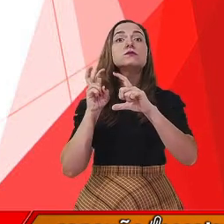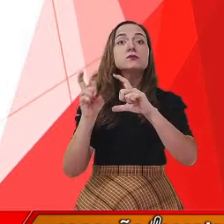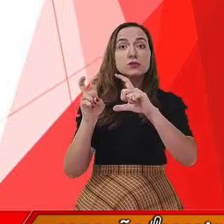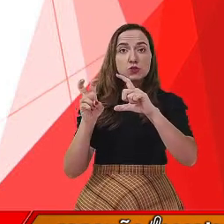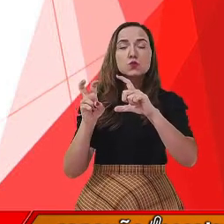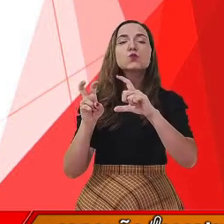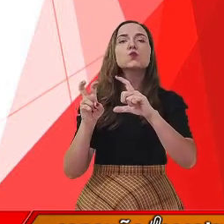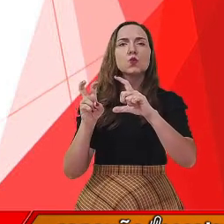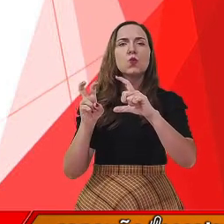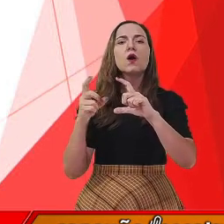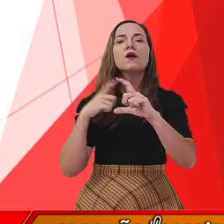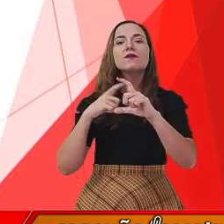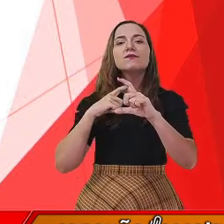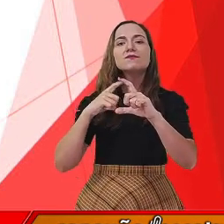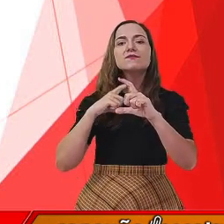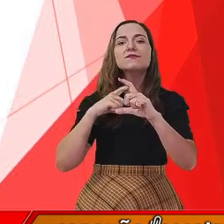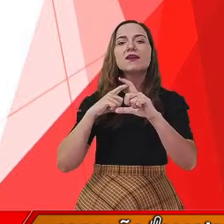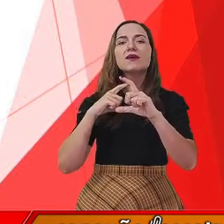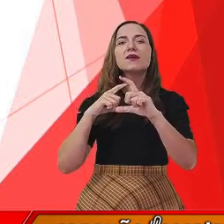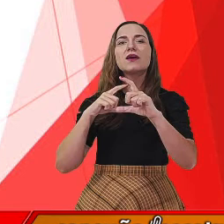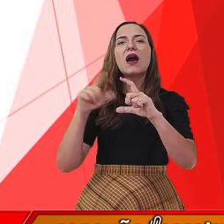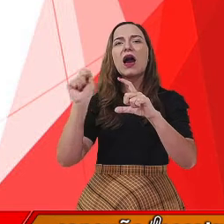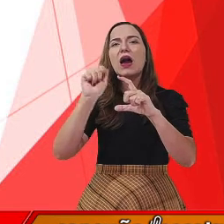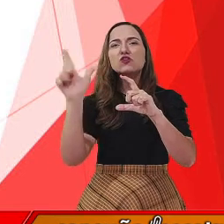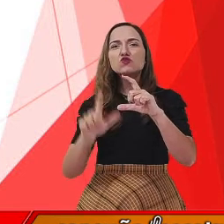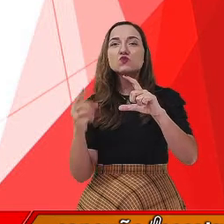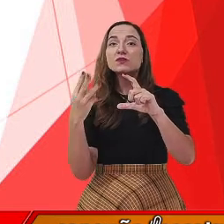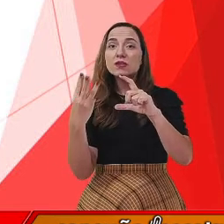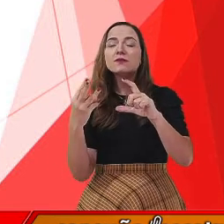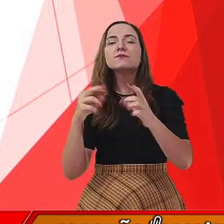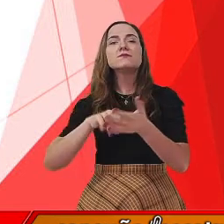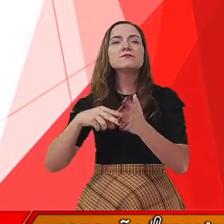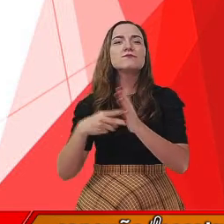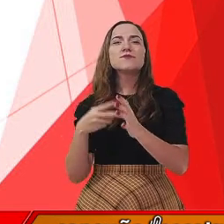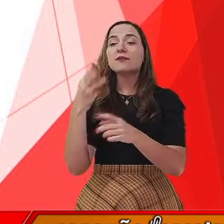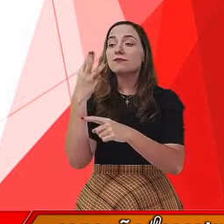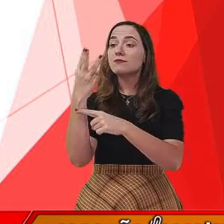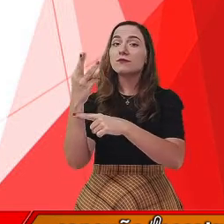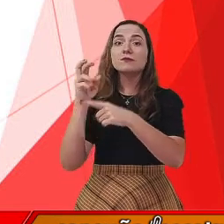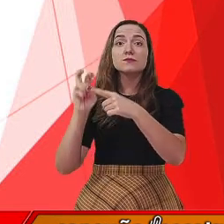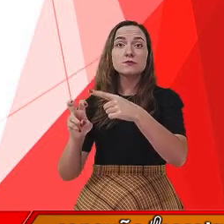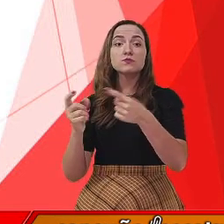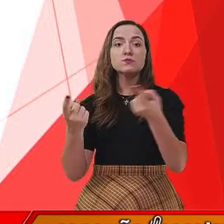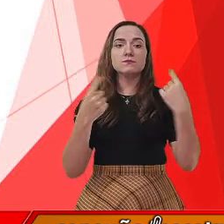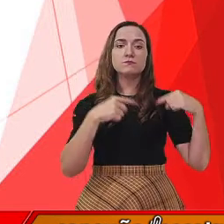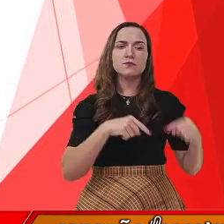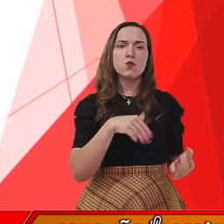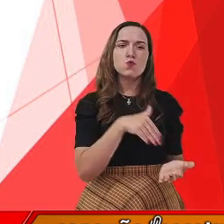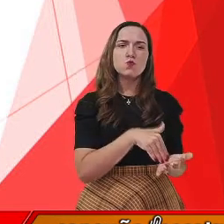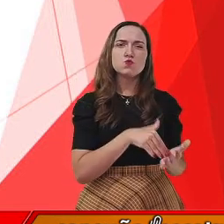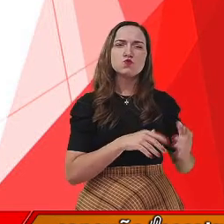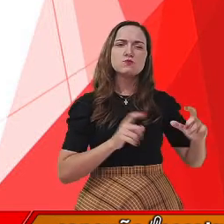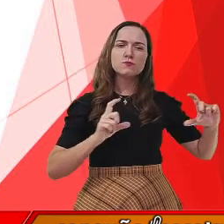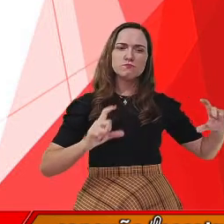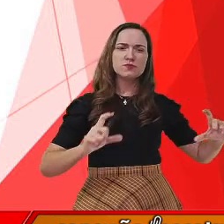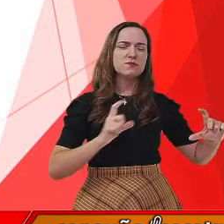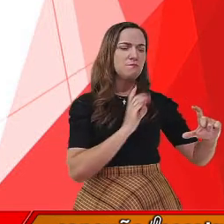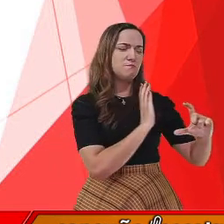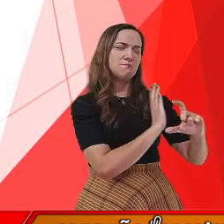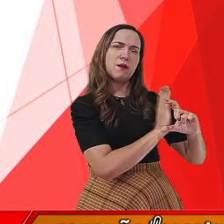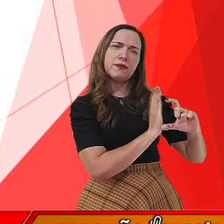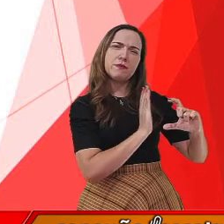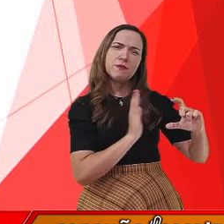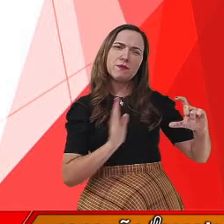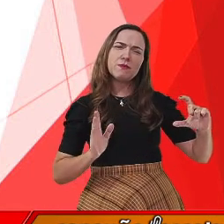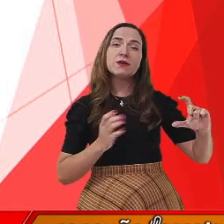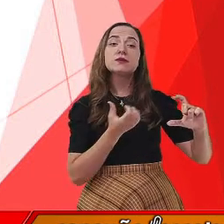igual a 3/5. E na figura 3, 4 pedaços de